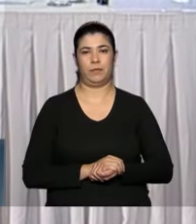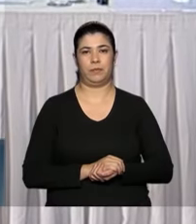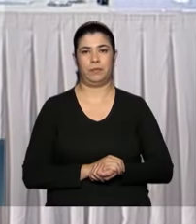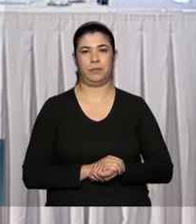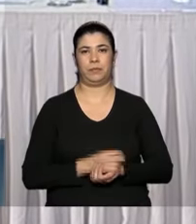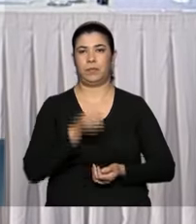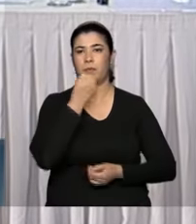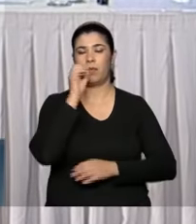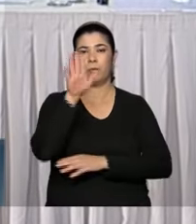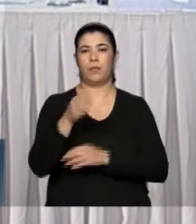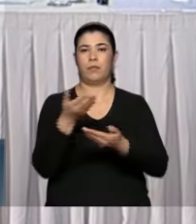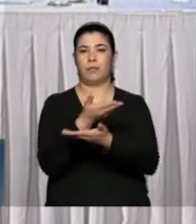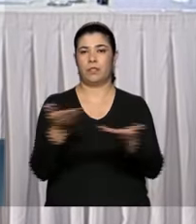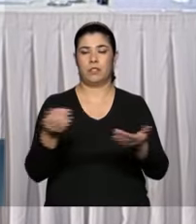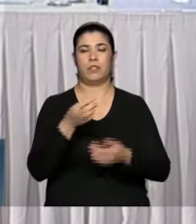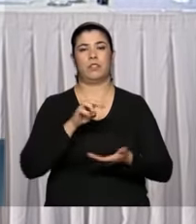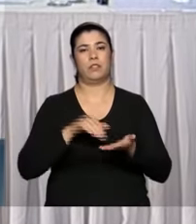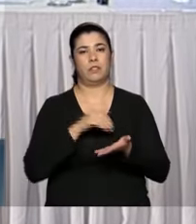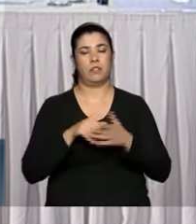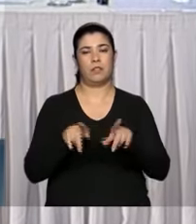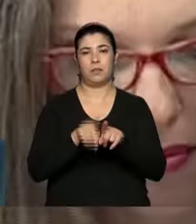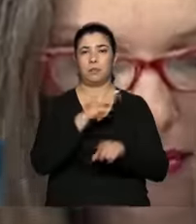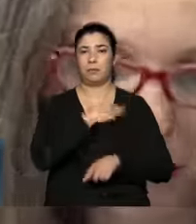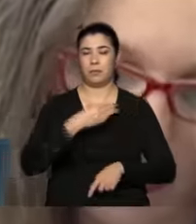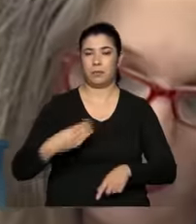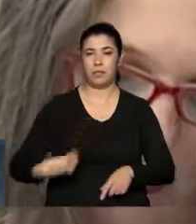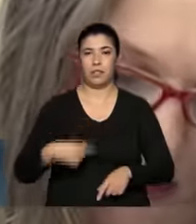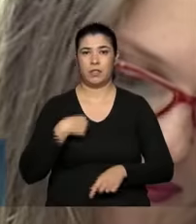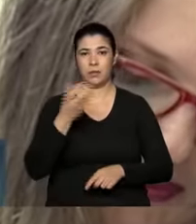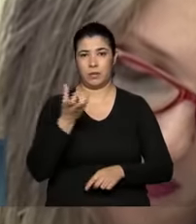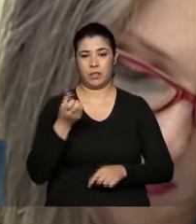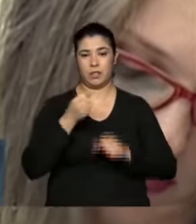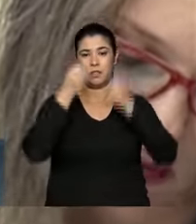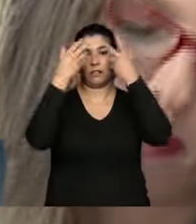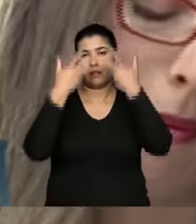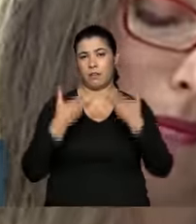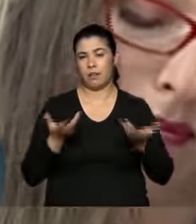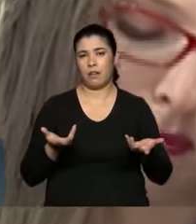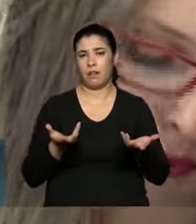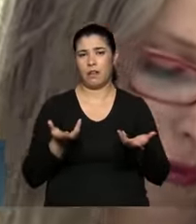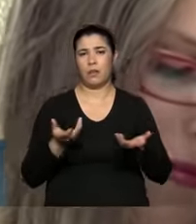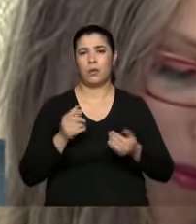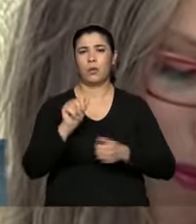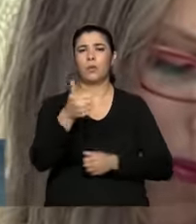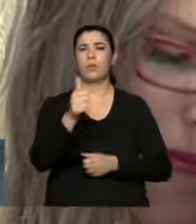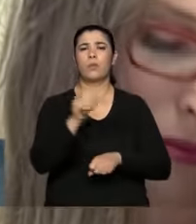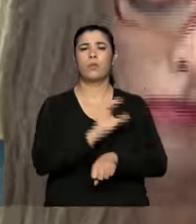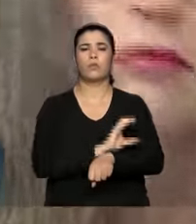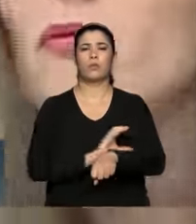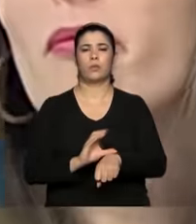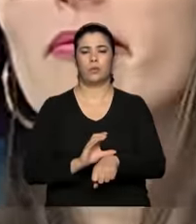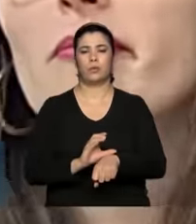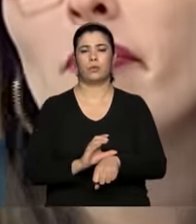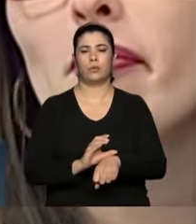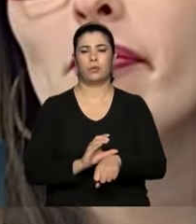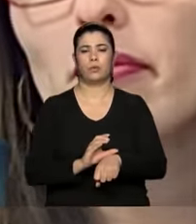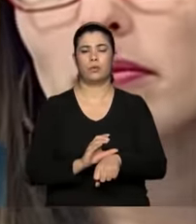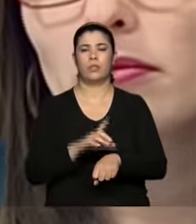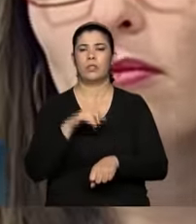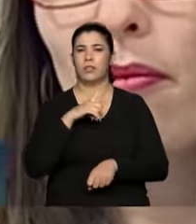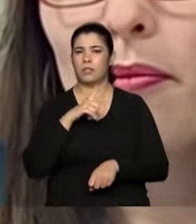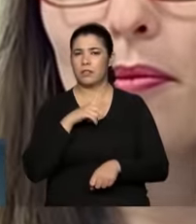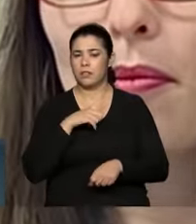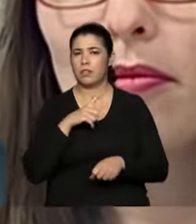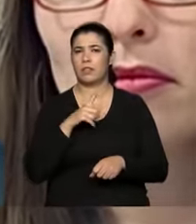boa tarde, ministro, secretários. Flávia, da Folha de São Paulo. Eu só queria esclarecer essa questão da avaliação dos cursos. Vai ter